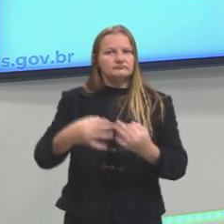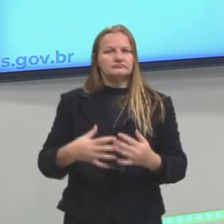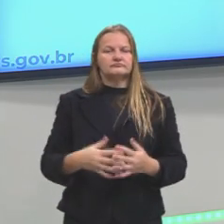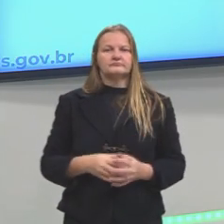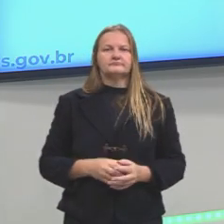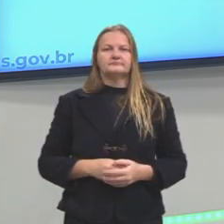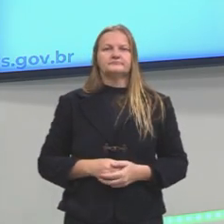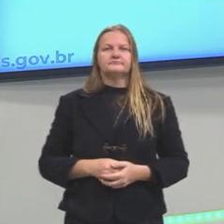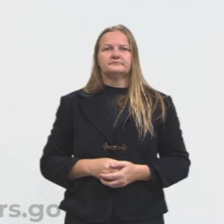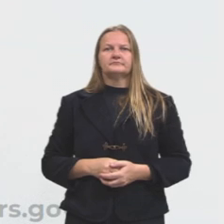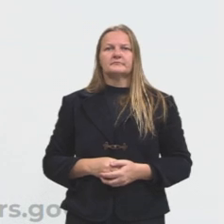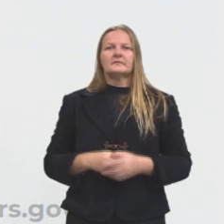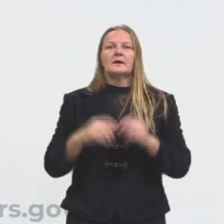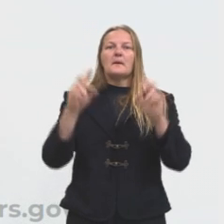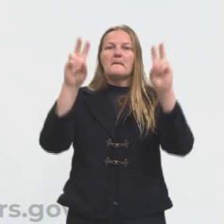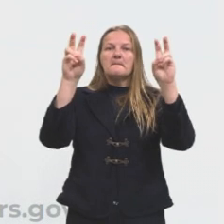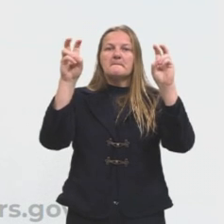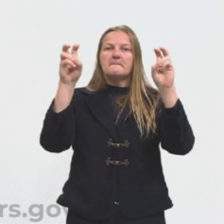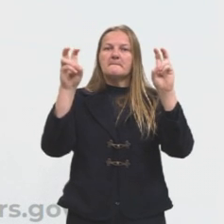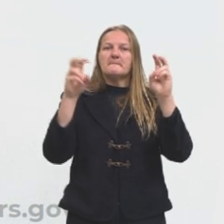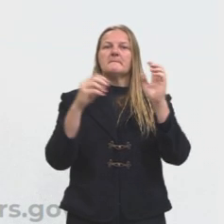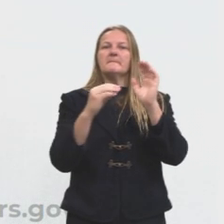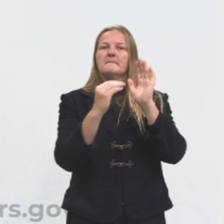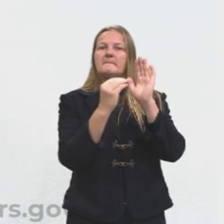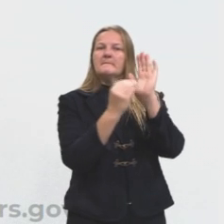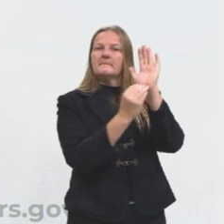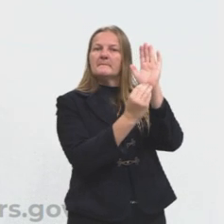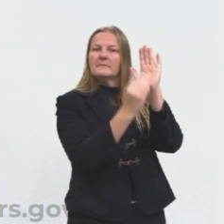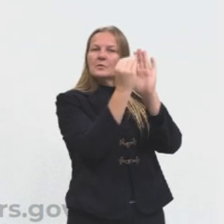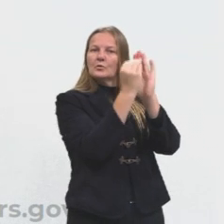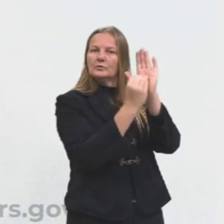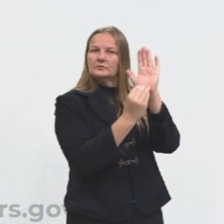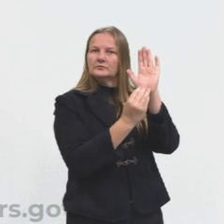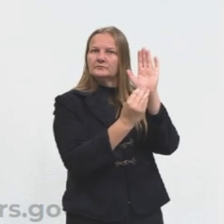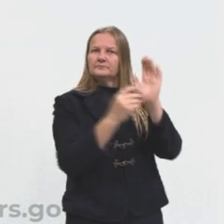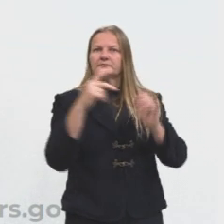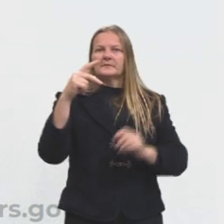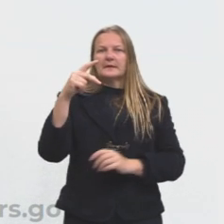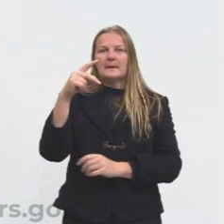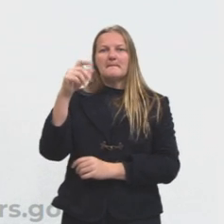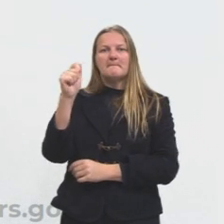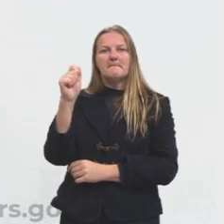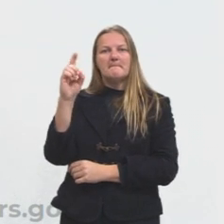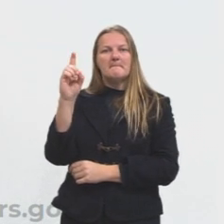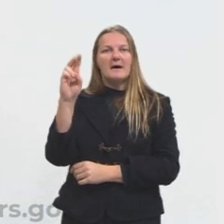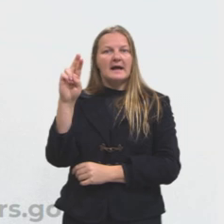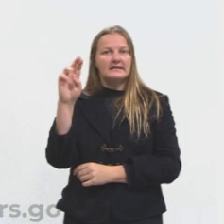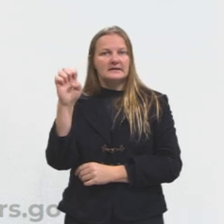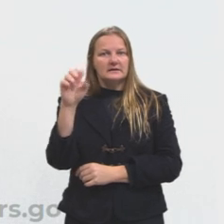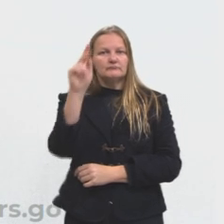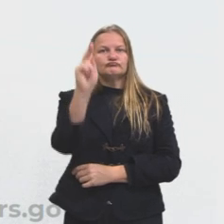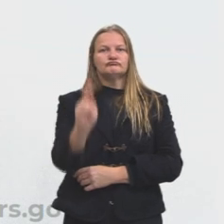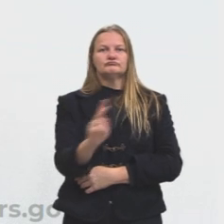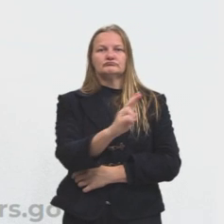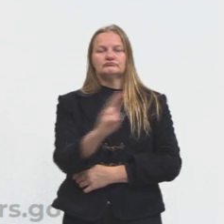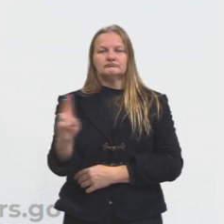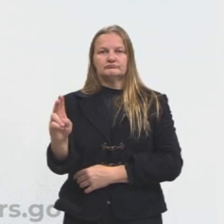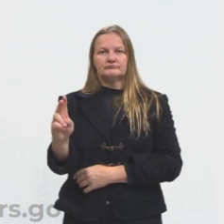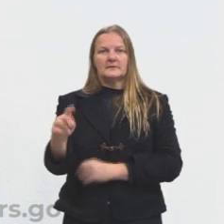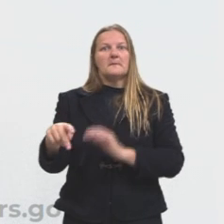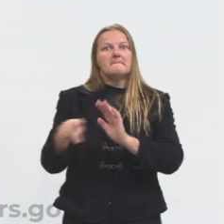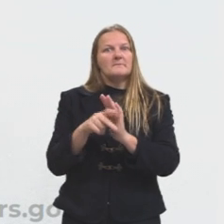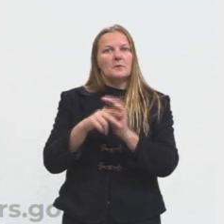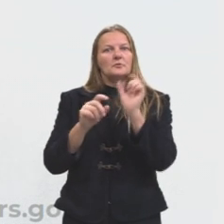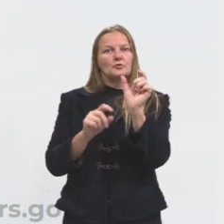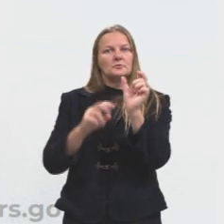a patrística só não falei então a patrística vem de padres esses primeiros padres cristãos que